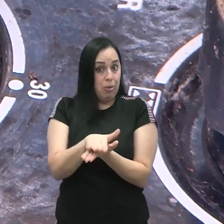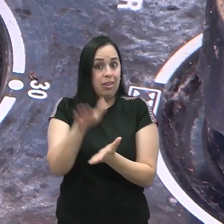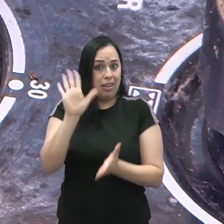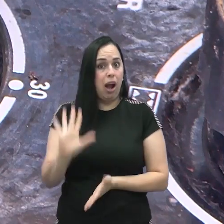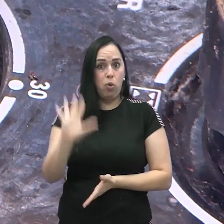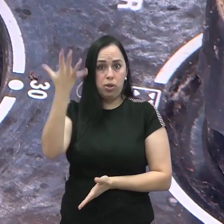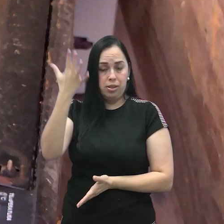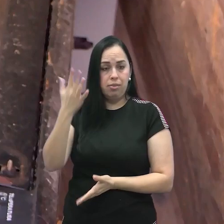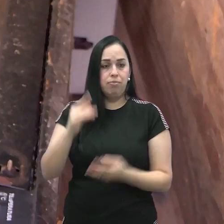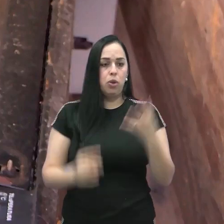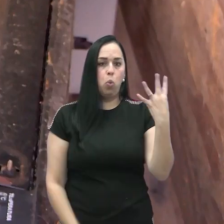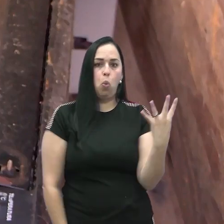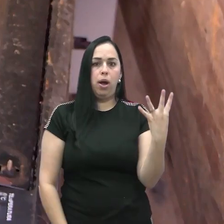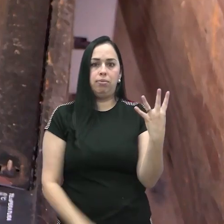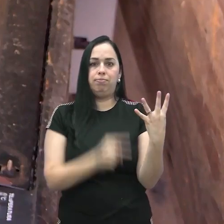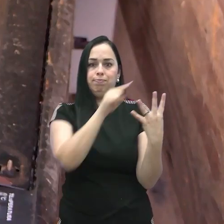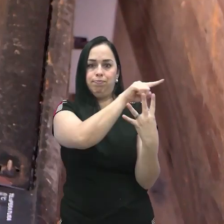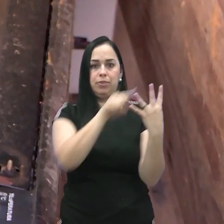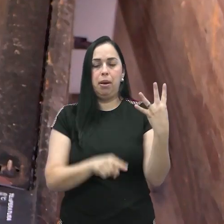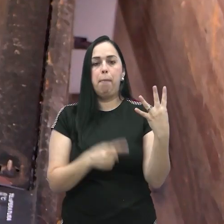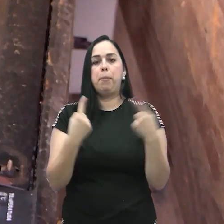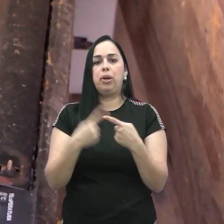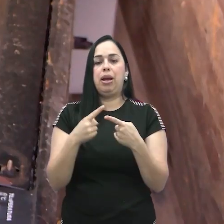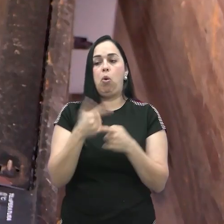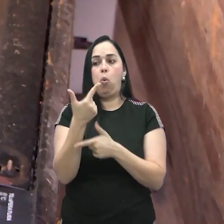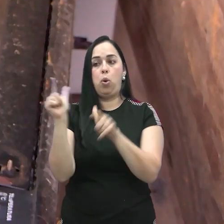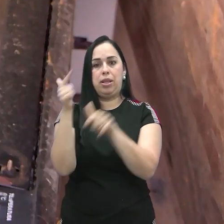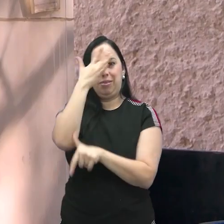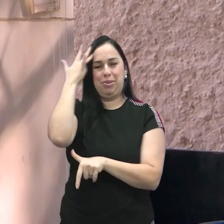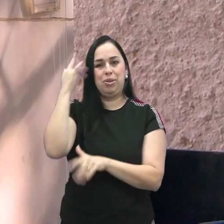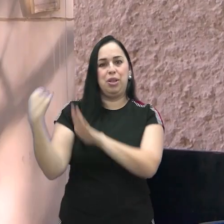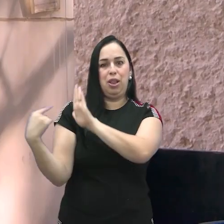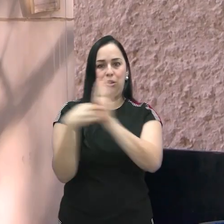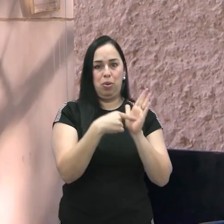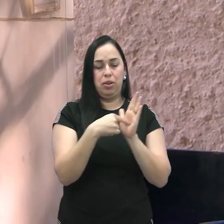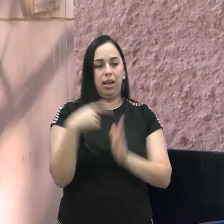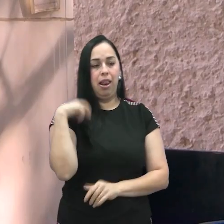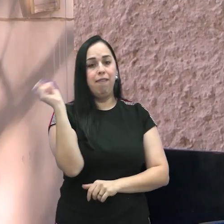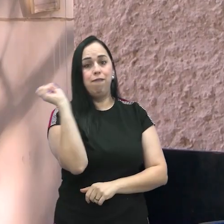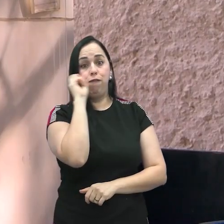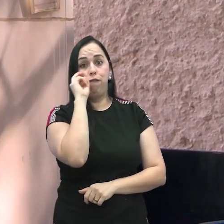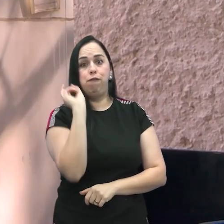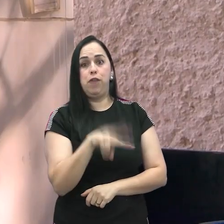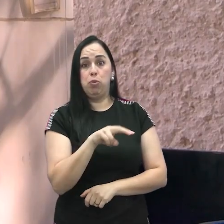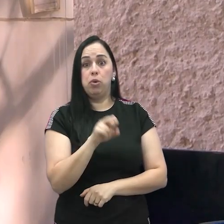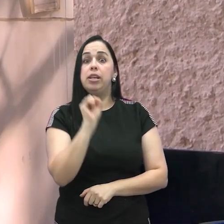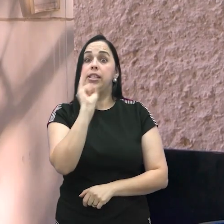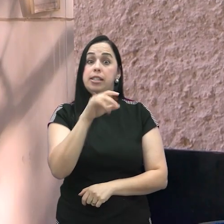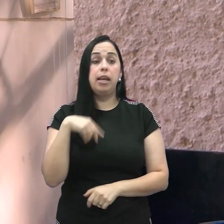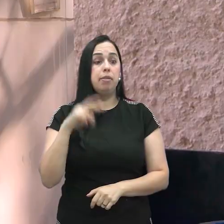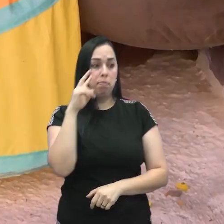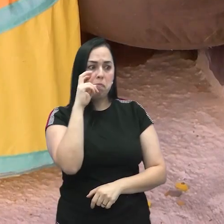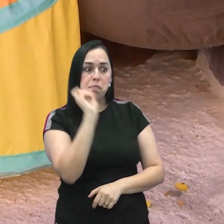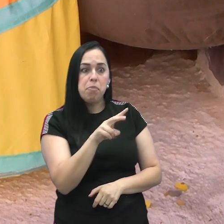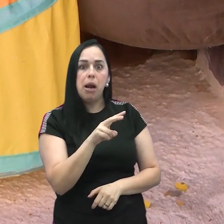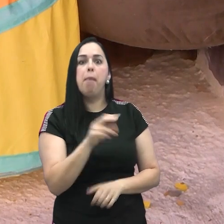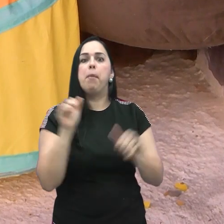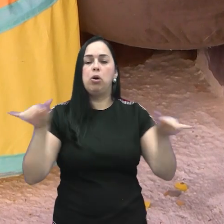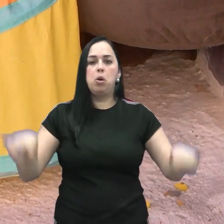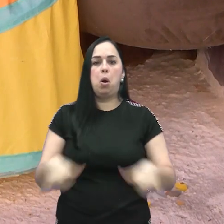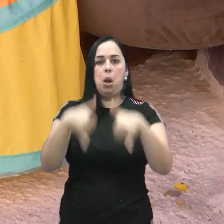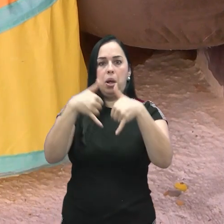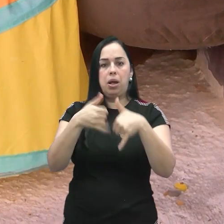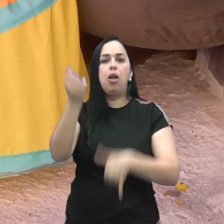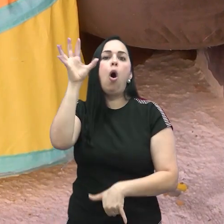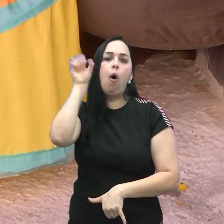aplicadas neste ano, 4 foram fruto de denúncias. O munícipe que presenciar a ação irregular pode ligar